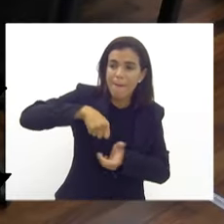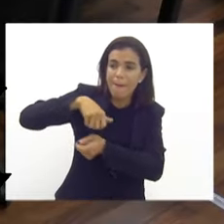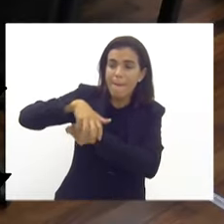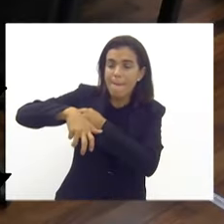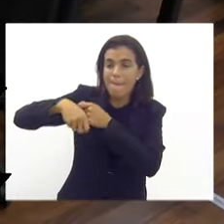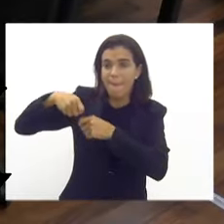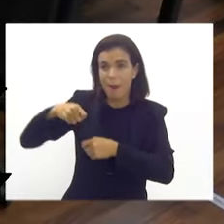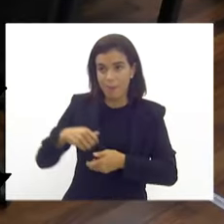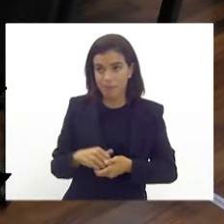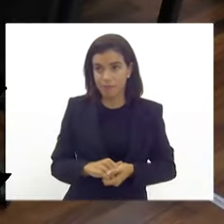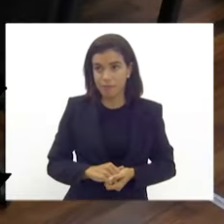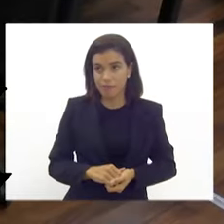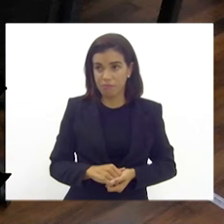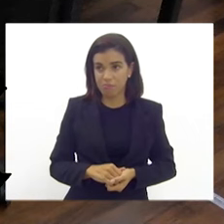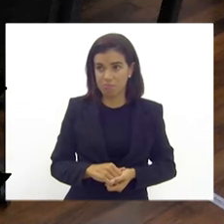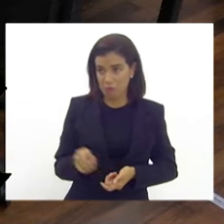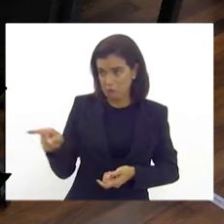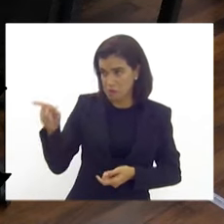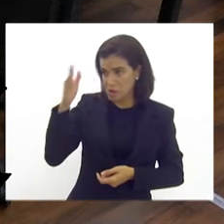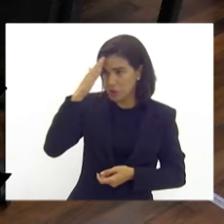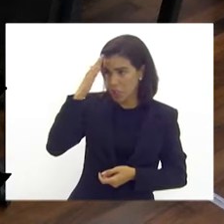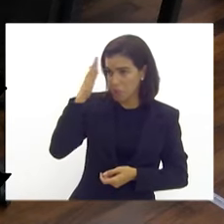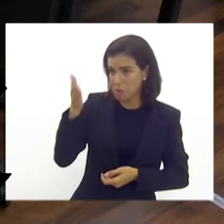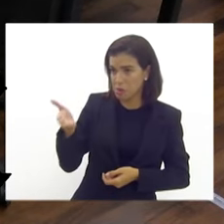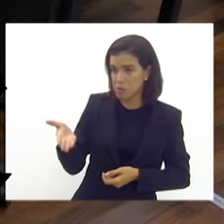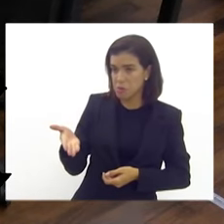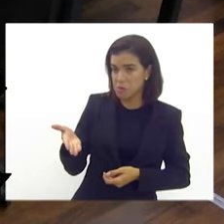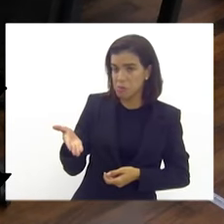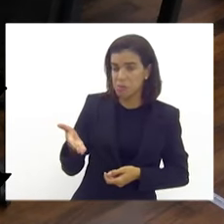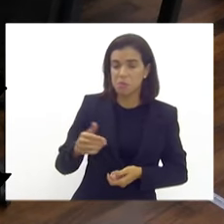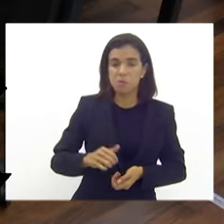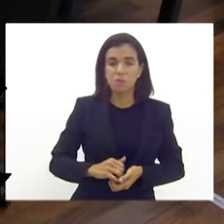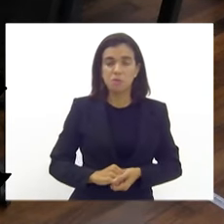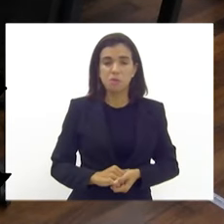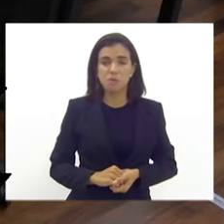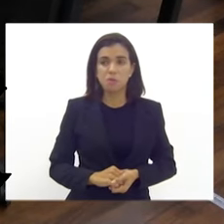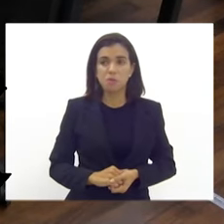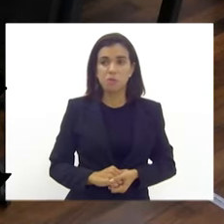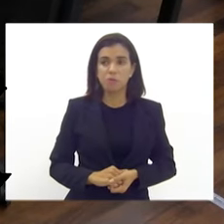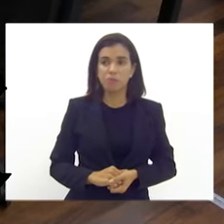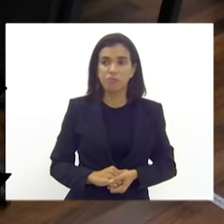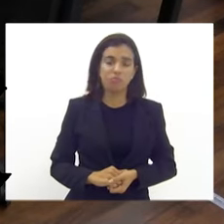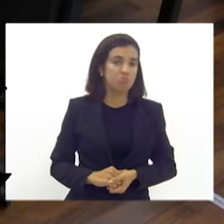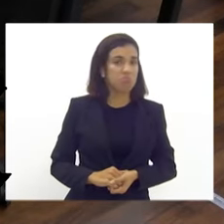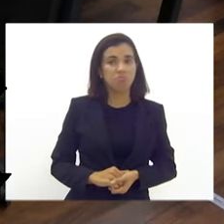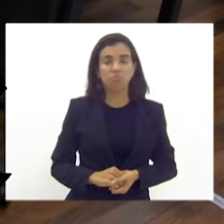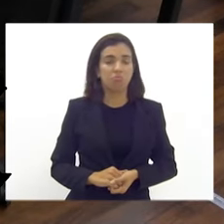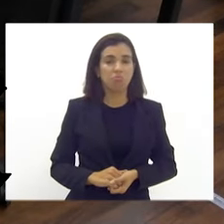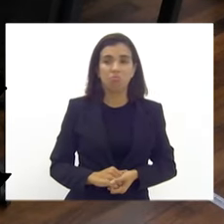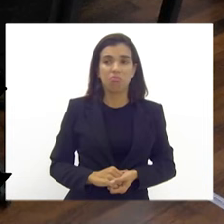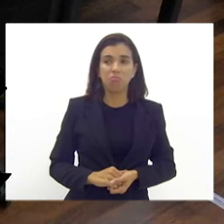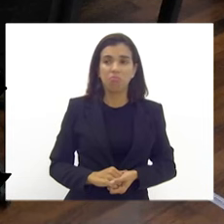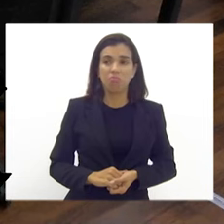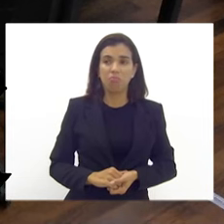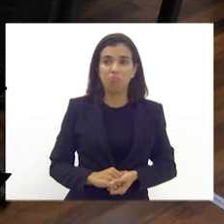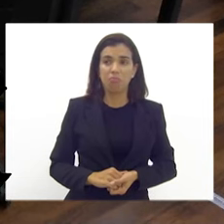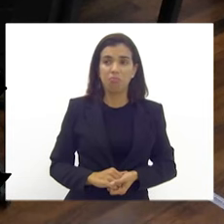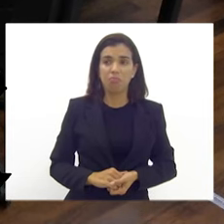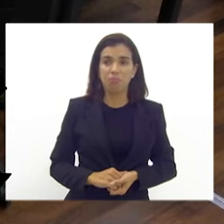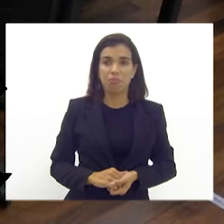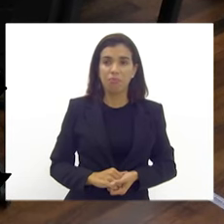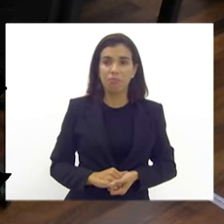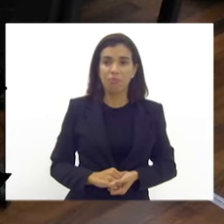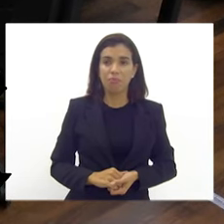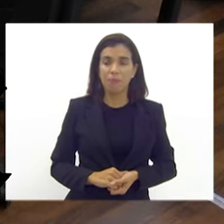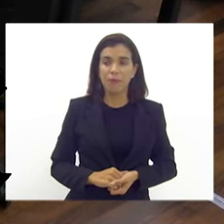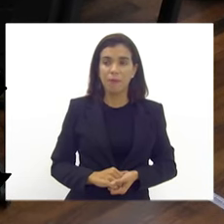através da que as cinco embarcações anteriores foram para fazer essa obra de dragagem para poder el poder mercado